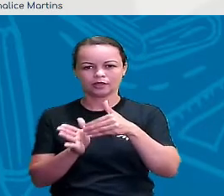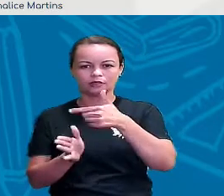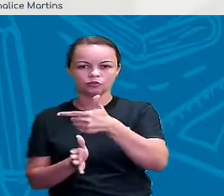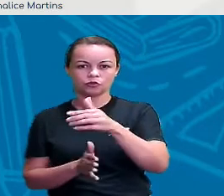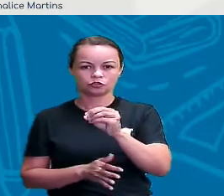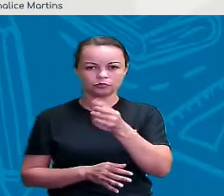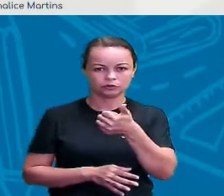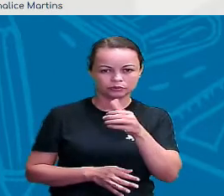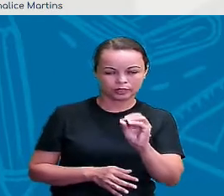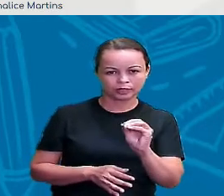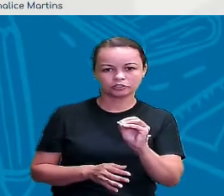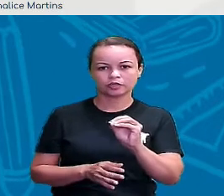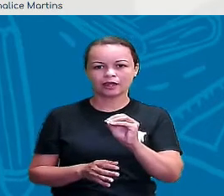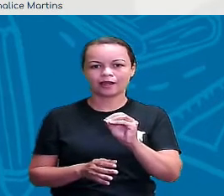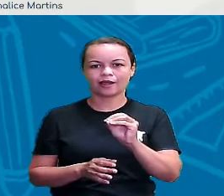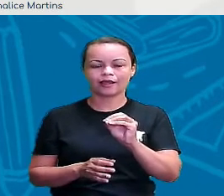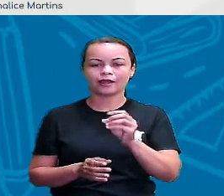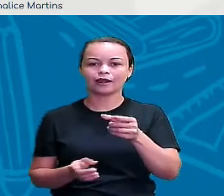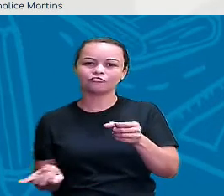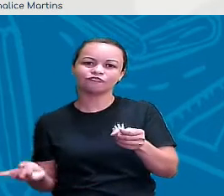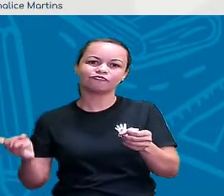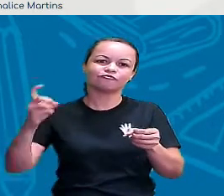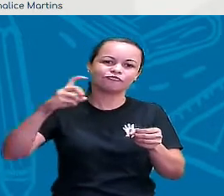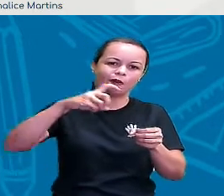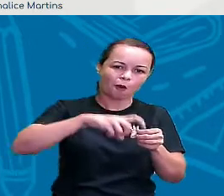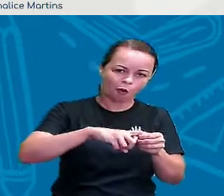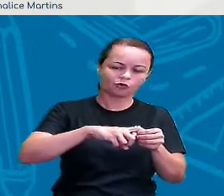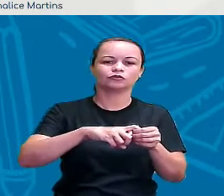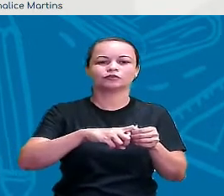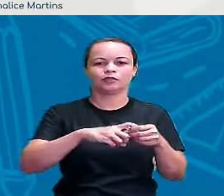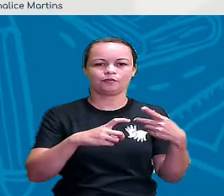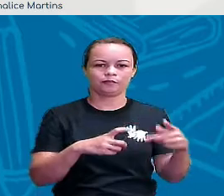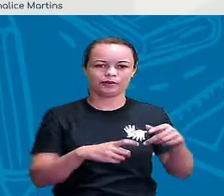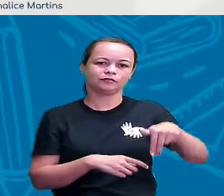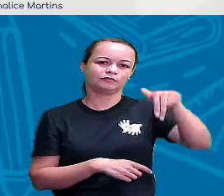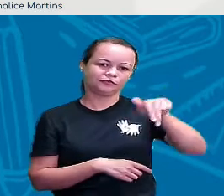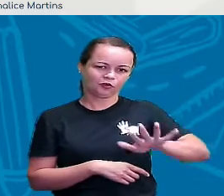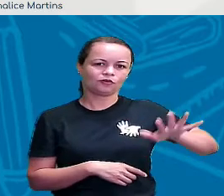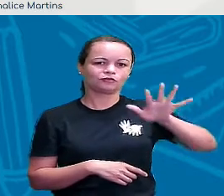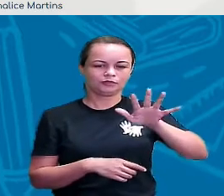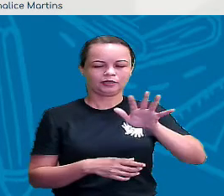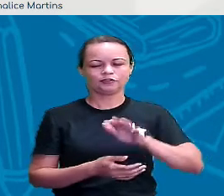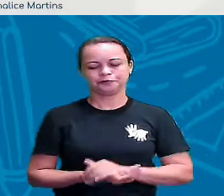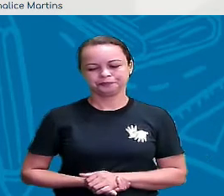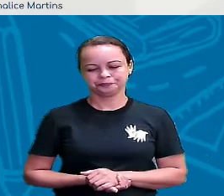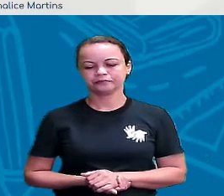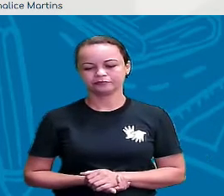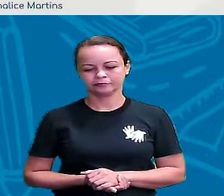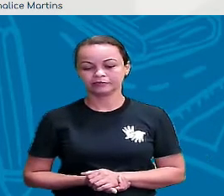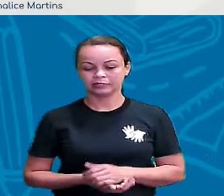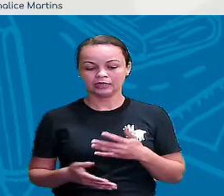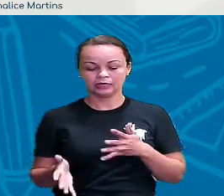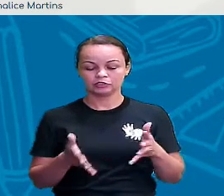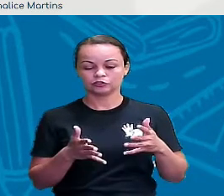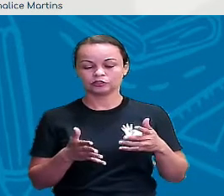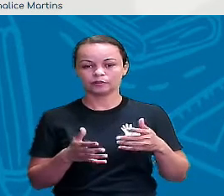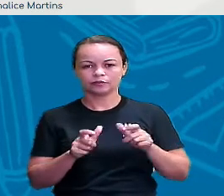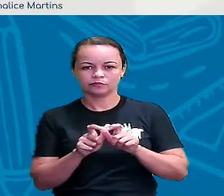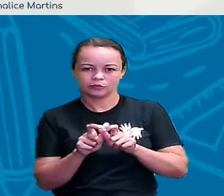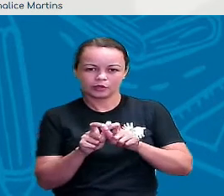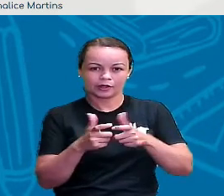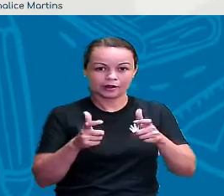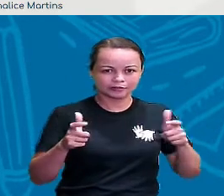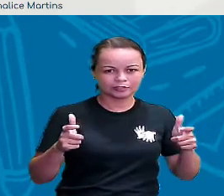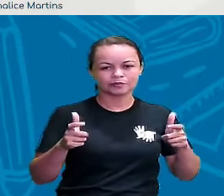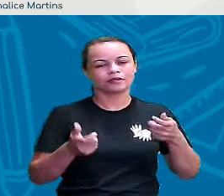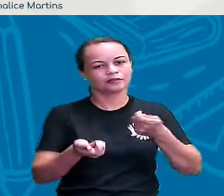de volta para a sua terra de origem. Elas voltam para o Nordeste, tá? Justamente por causa do crescimento, né,